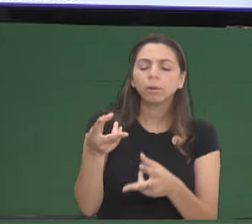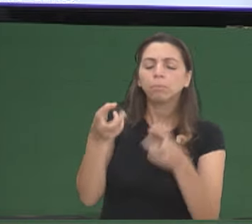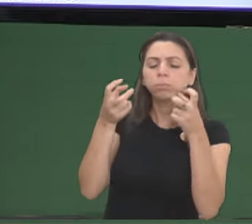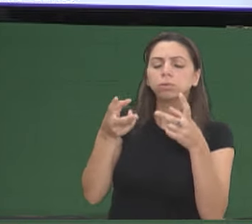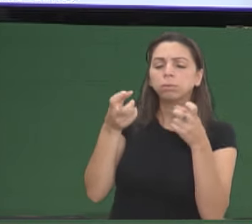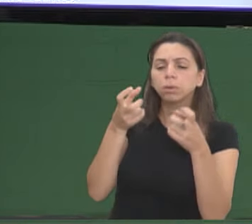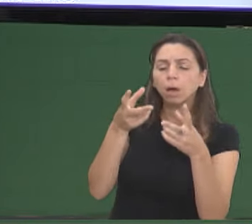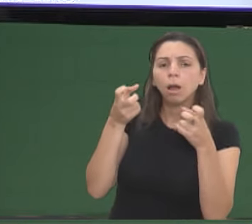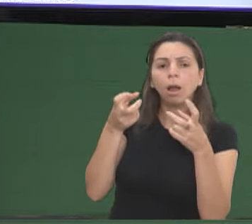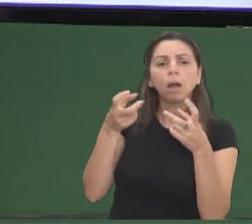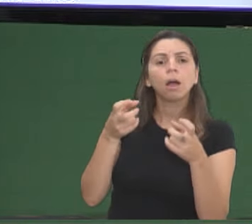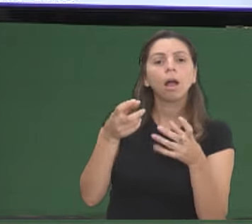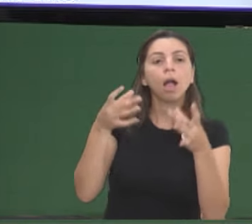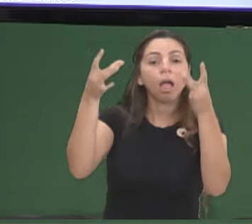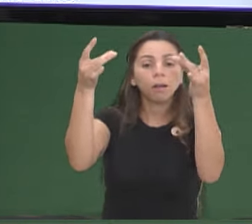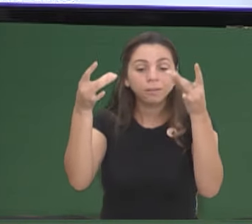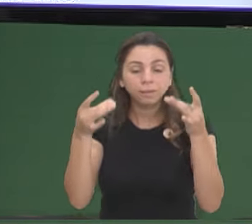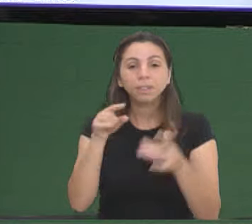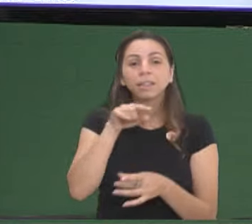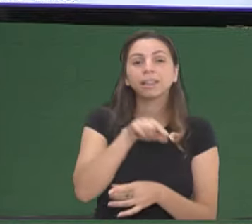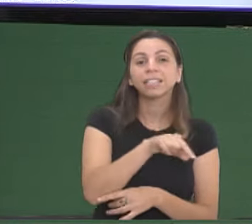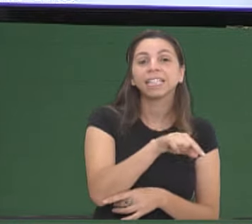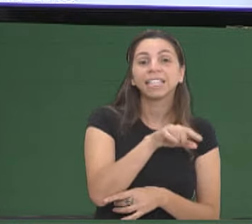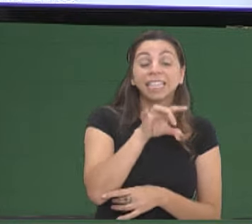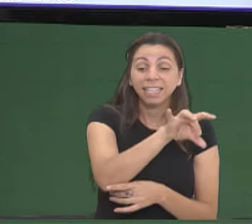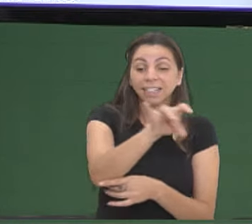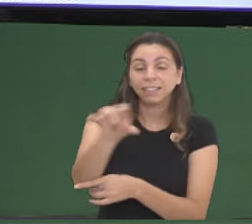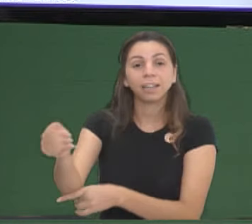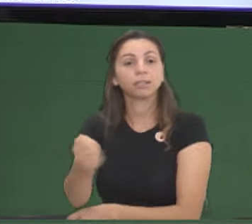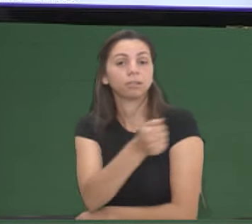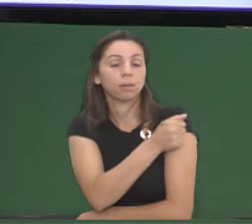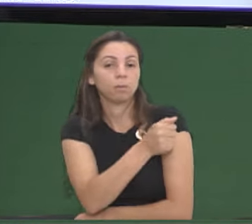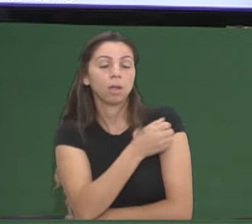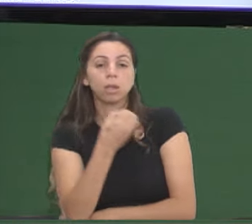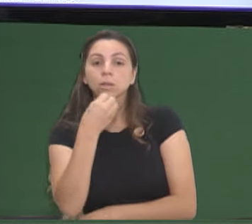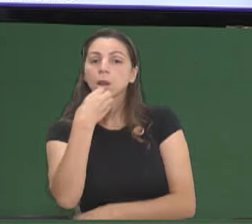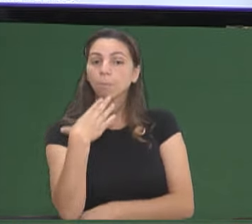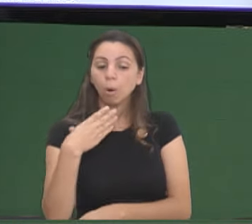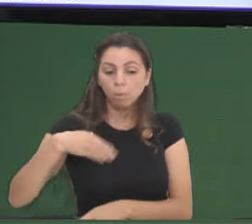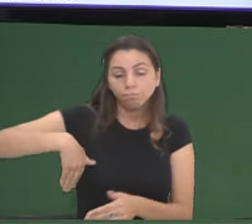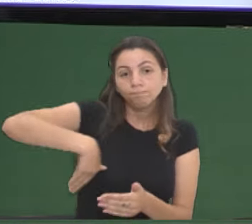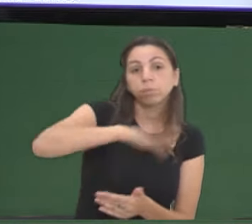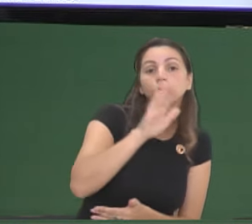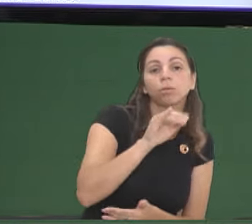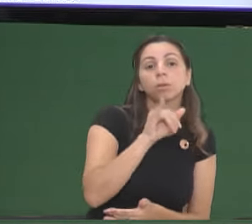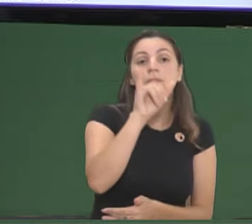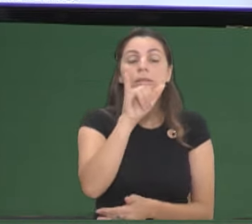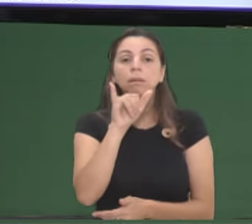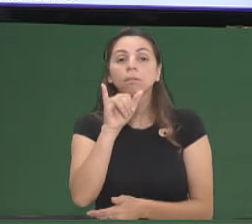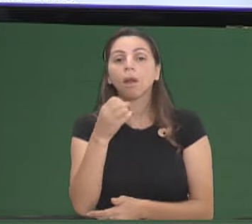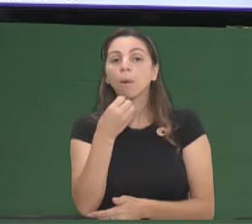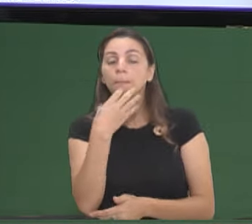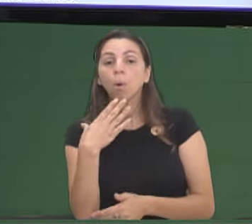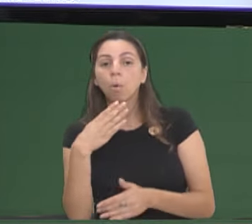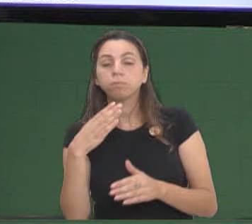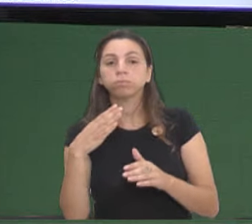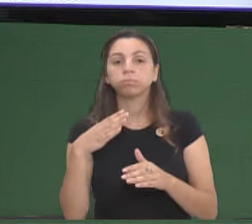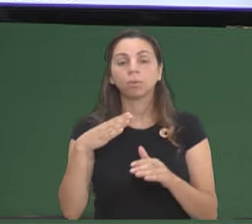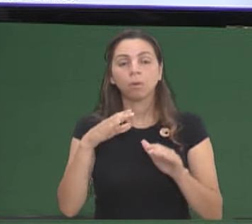se ele é um bom finalizador, para ser um atacante, se ele é um bom defensor. Então ali o técnico